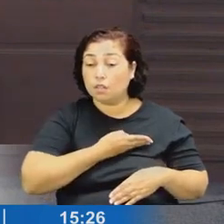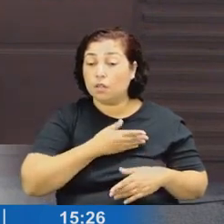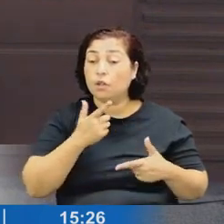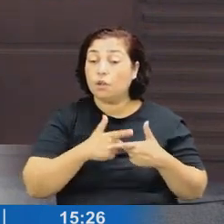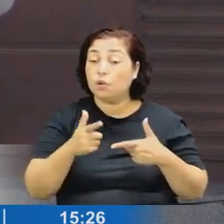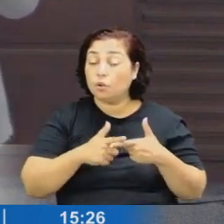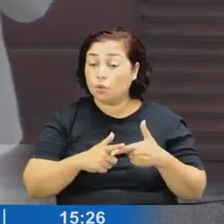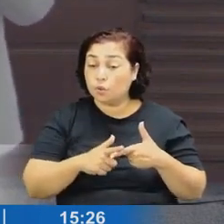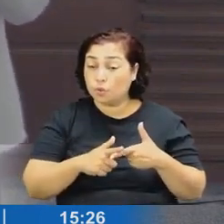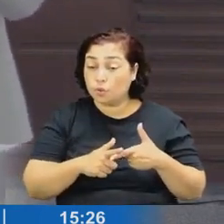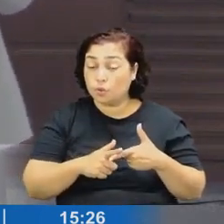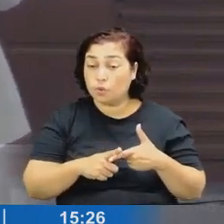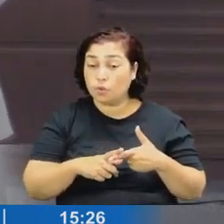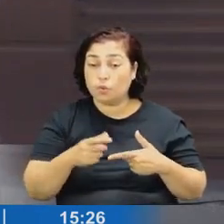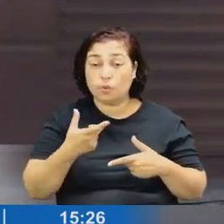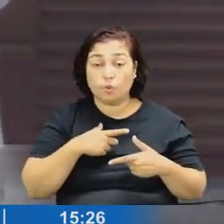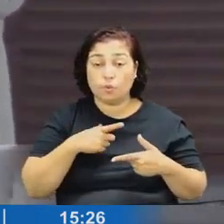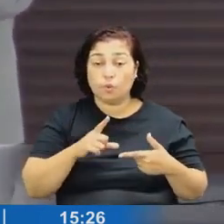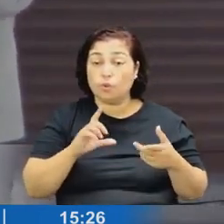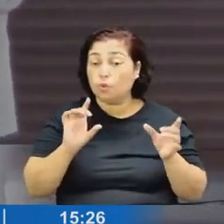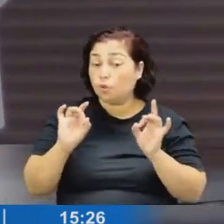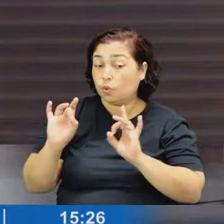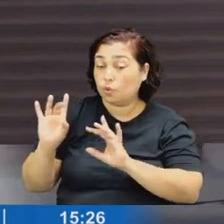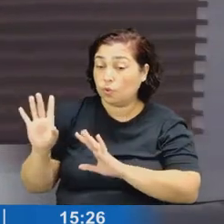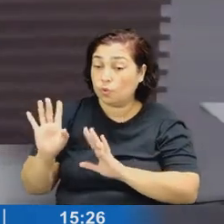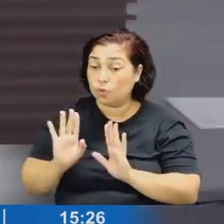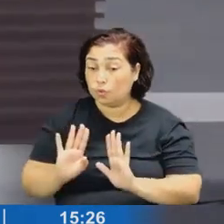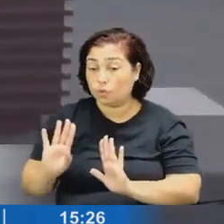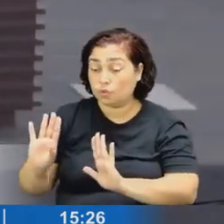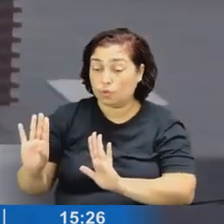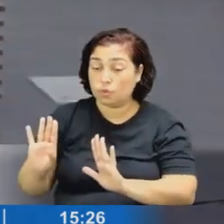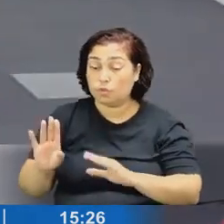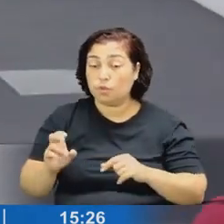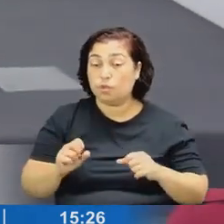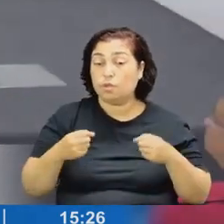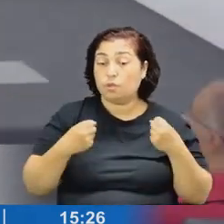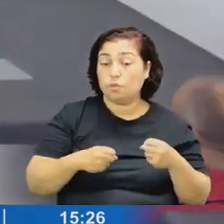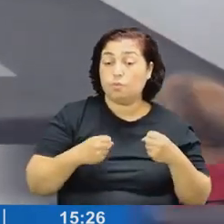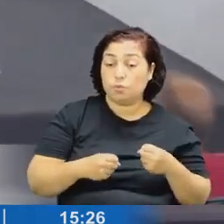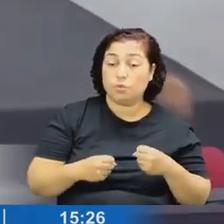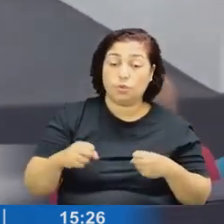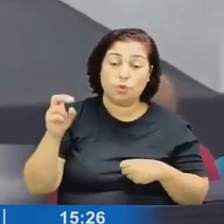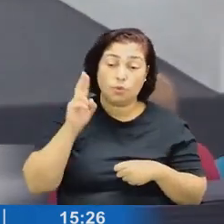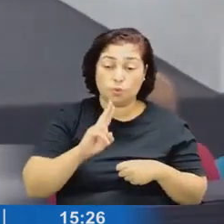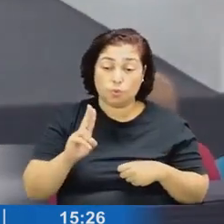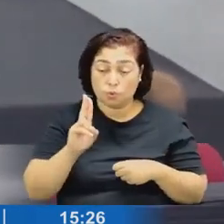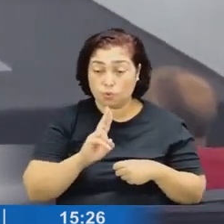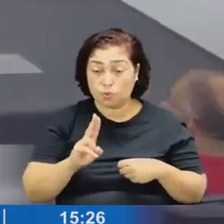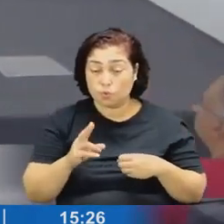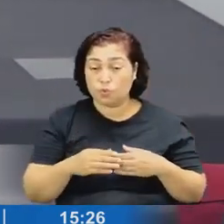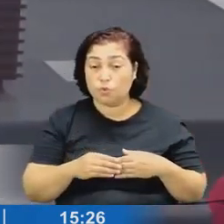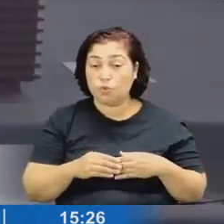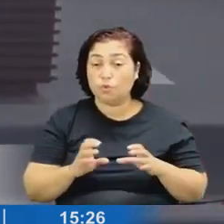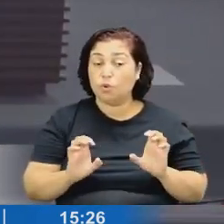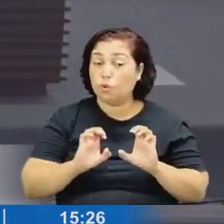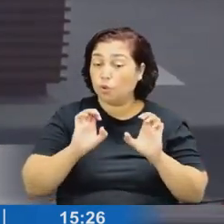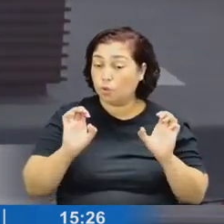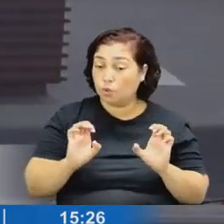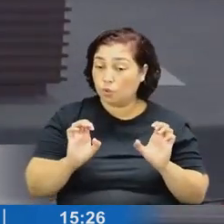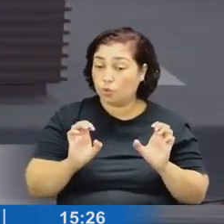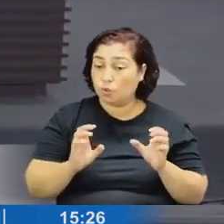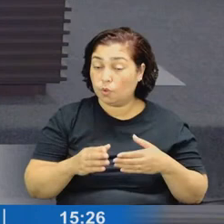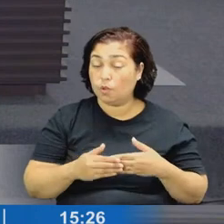então não que ele tenha que deixar a questão ideológica de lado ele tem que usar a questão ideológica estratégicamente